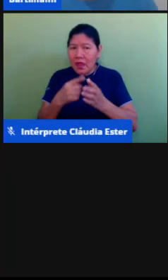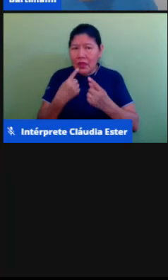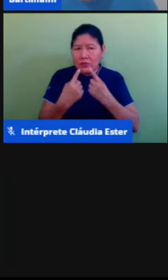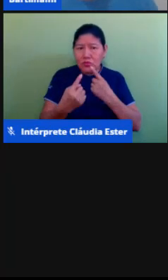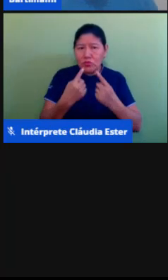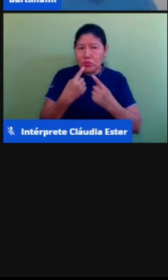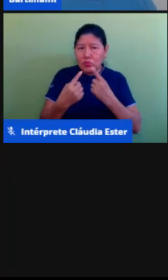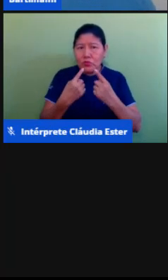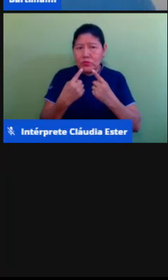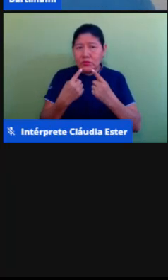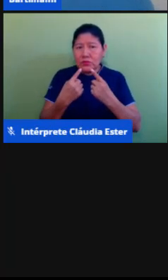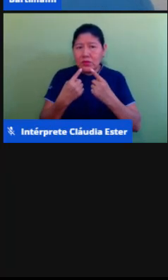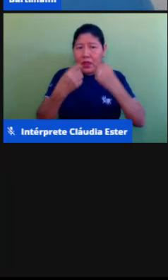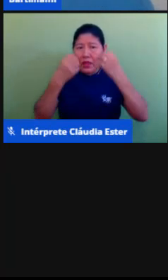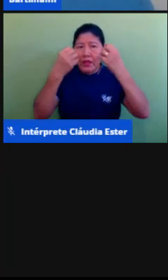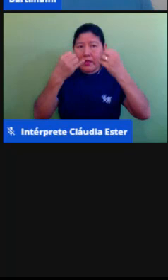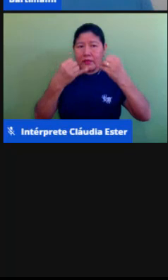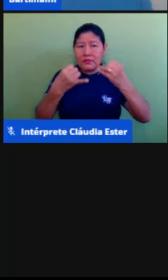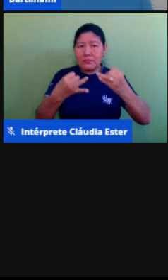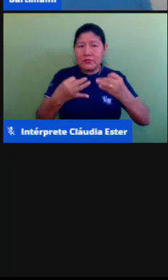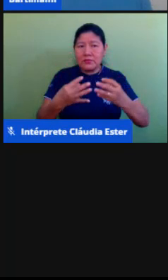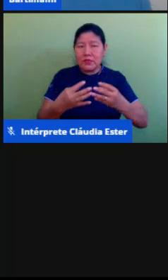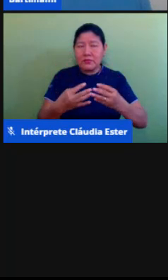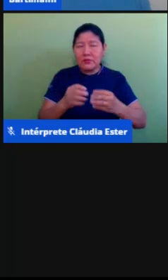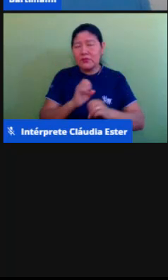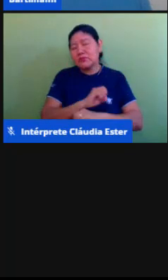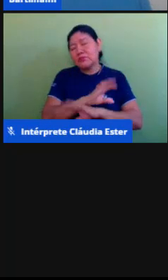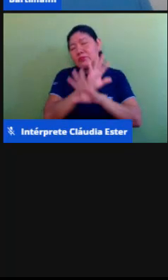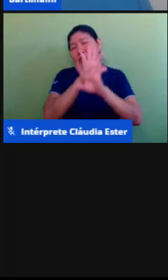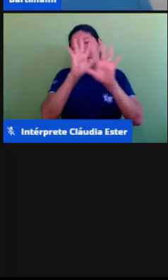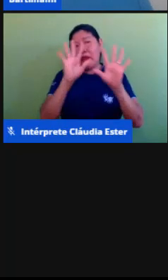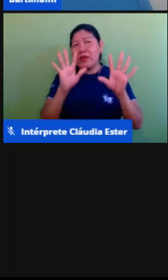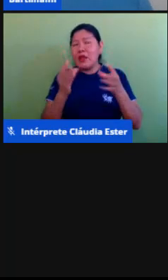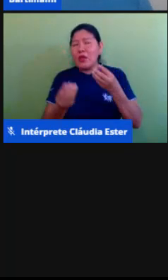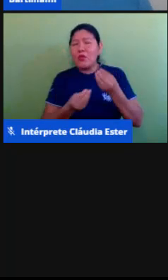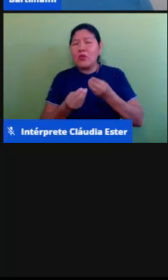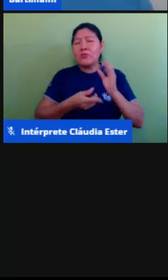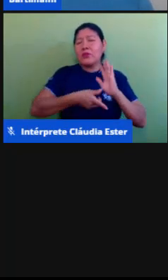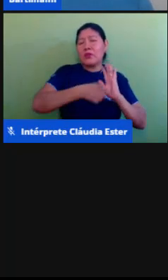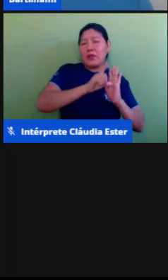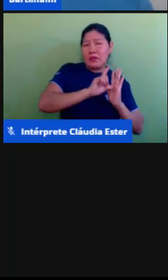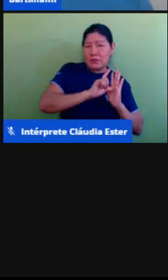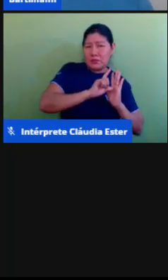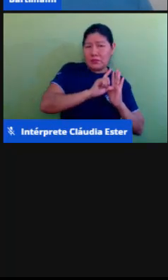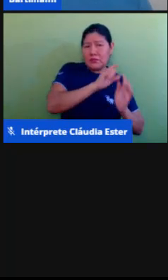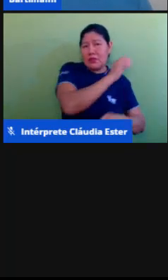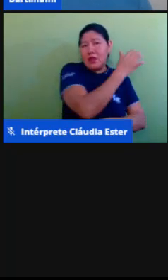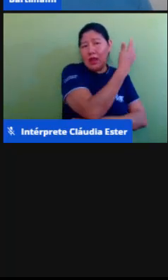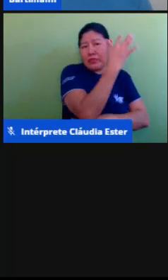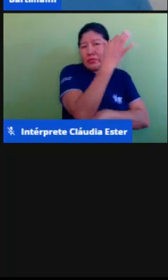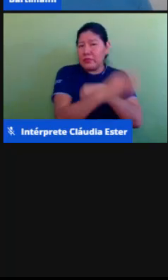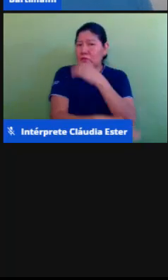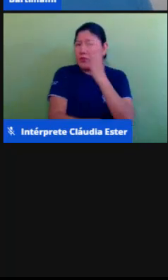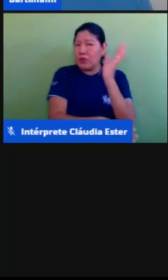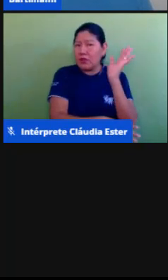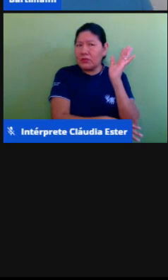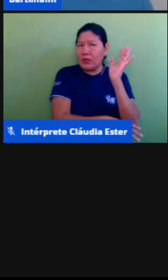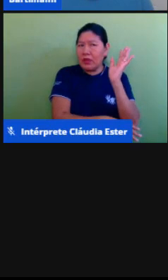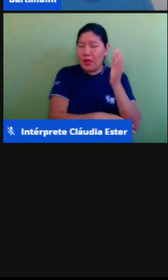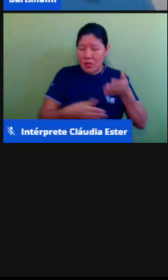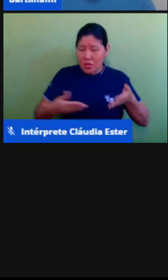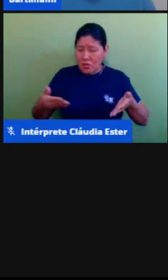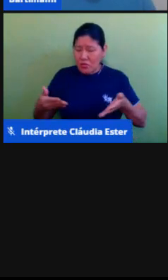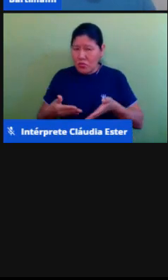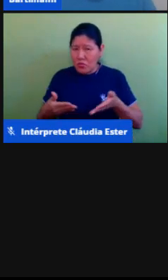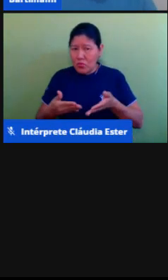da paisagem, né, como que a paisagem se comportava, como ela estava caracterizada lá em 1985, como